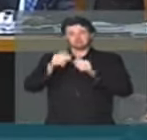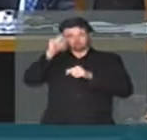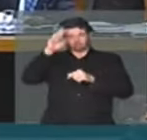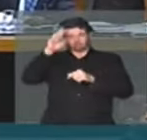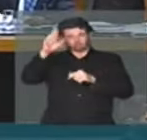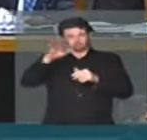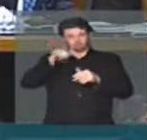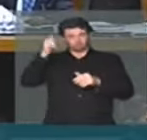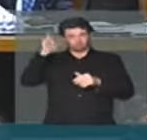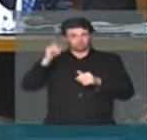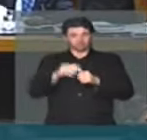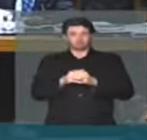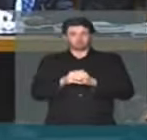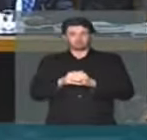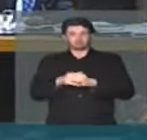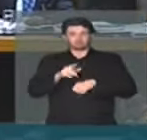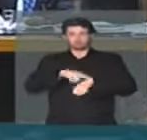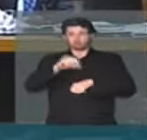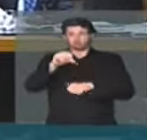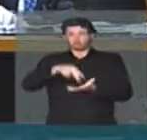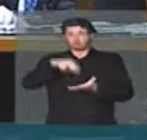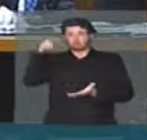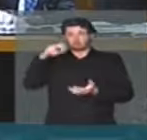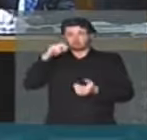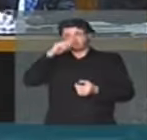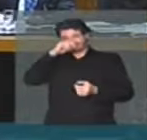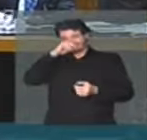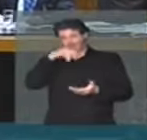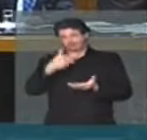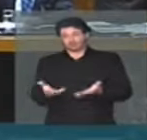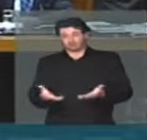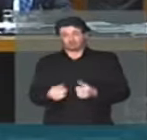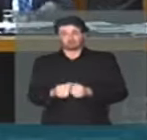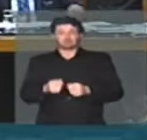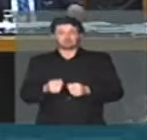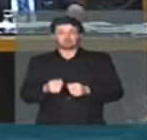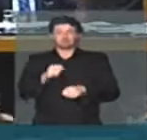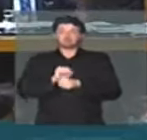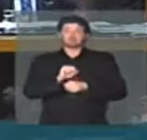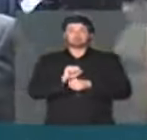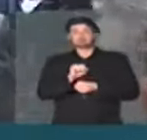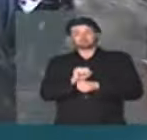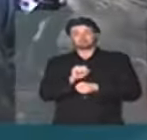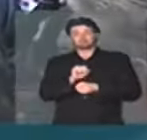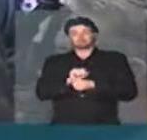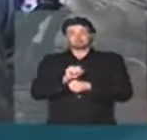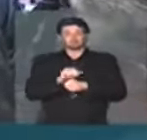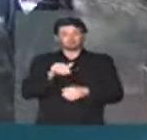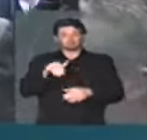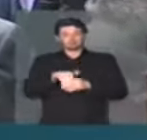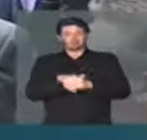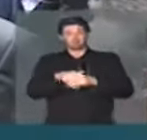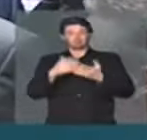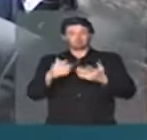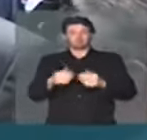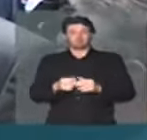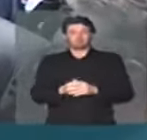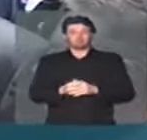por Vossa Excelência ontem, às 9 horas da manhã para hoje, para poder aguardar a